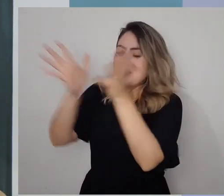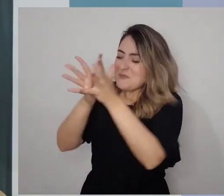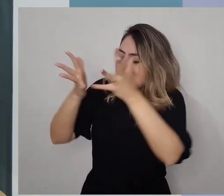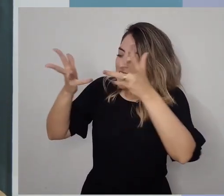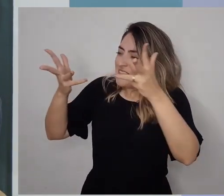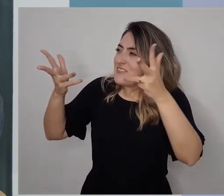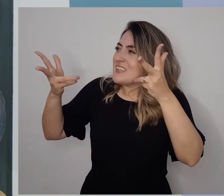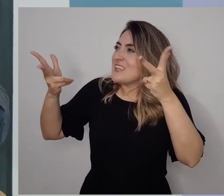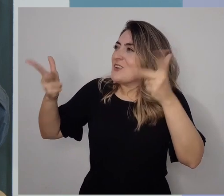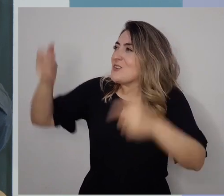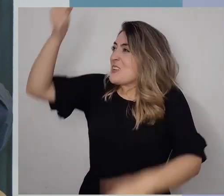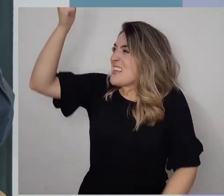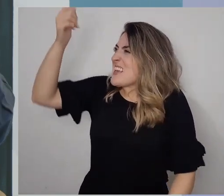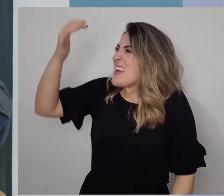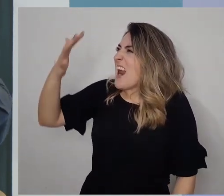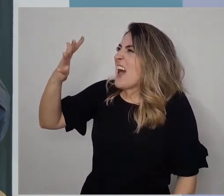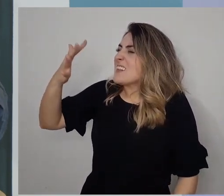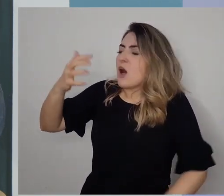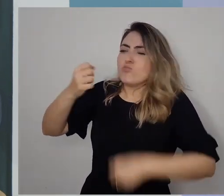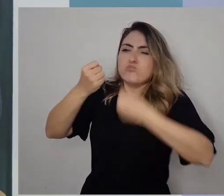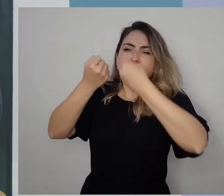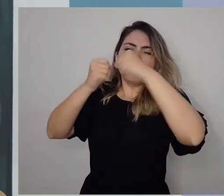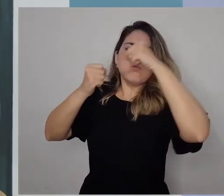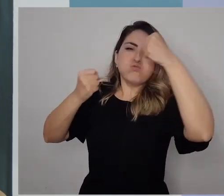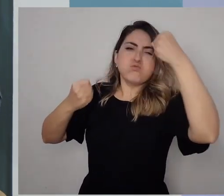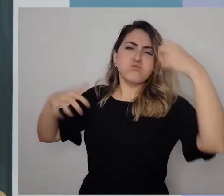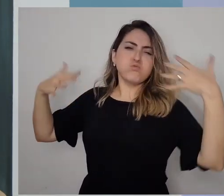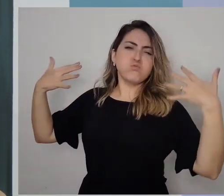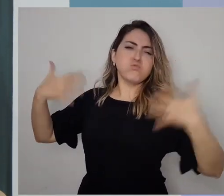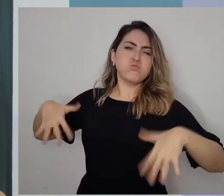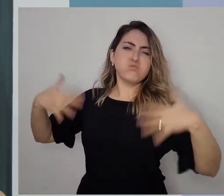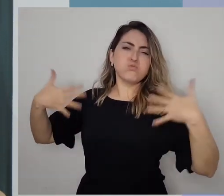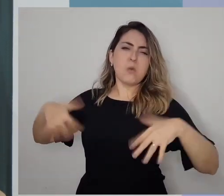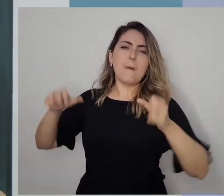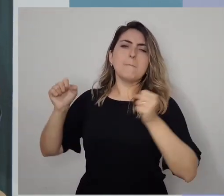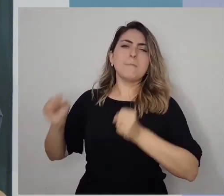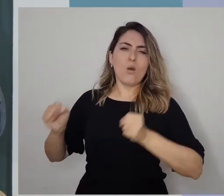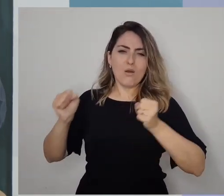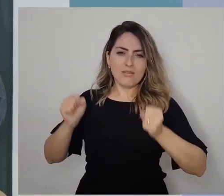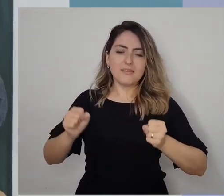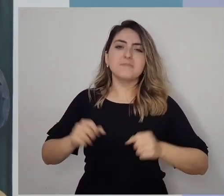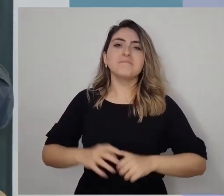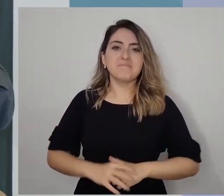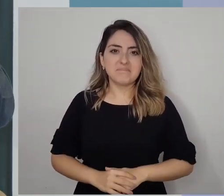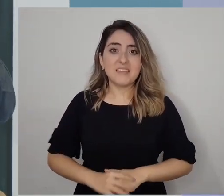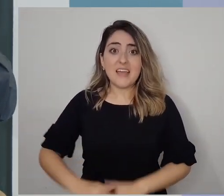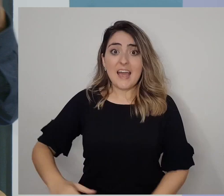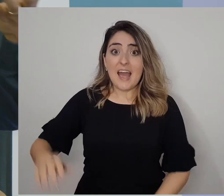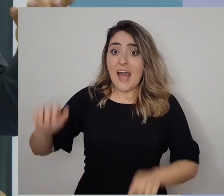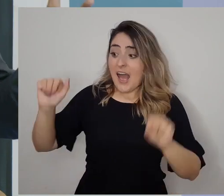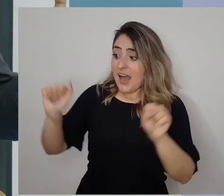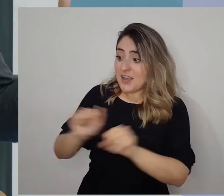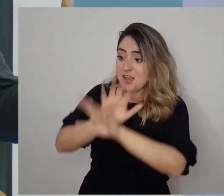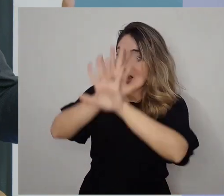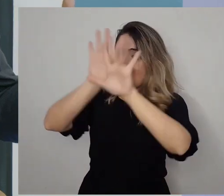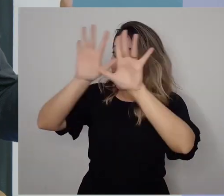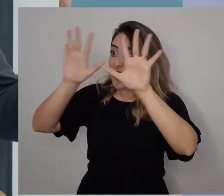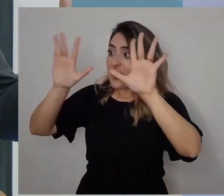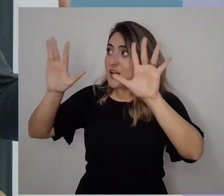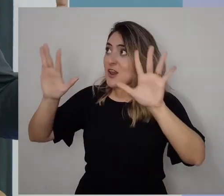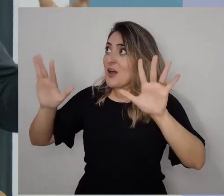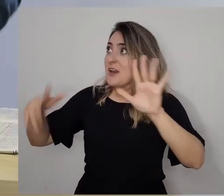que é um dos aspectos, é um dos atributos de Deus e um dos aspectos da glória de Deus. A glória de Deus é a soma de todos os